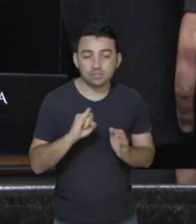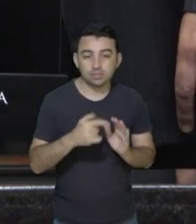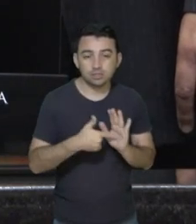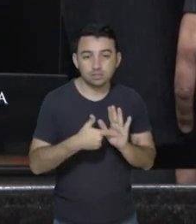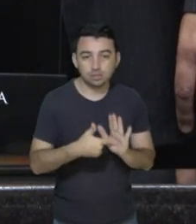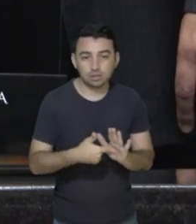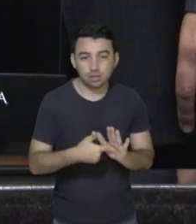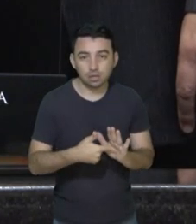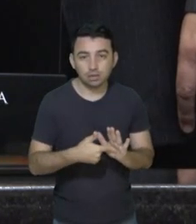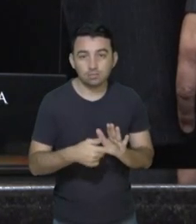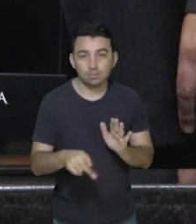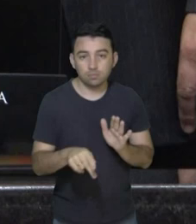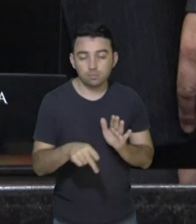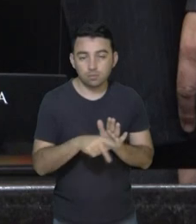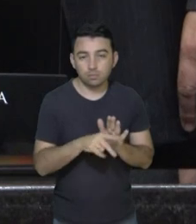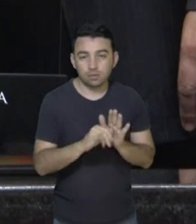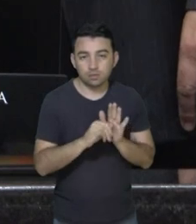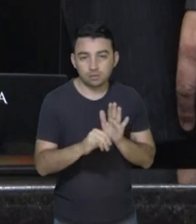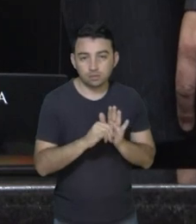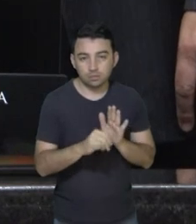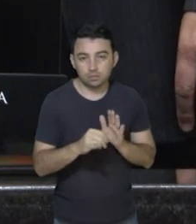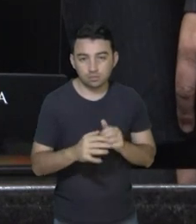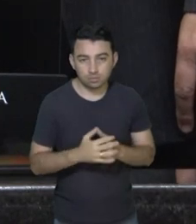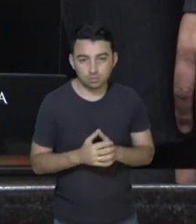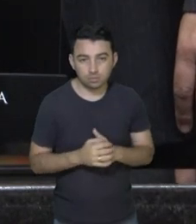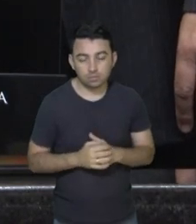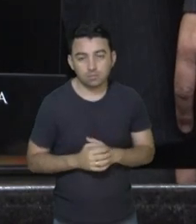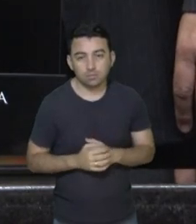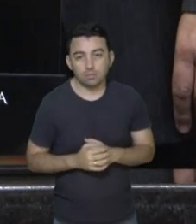no edital. Enere.